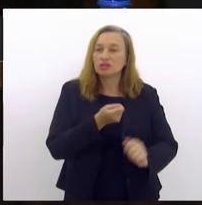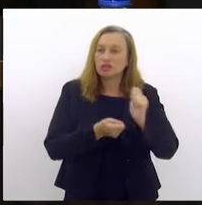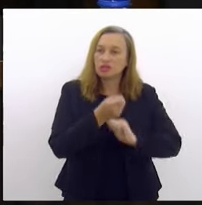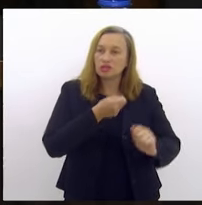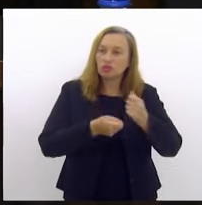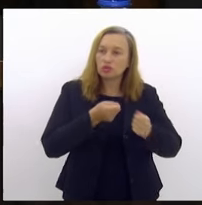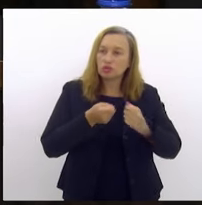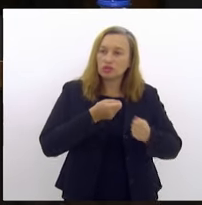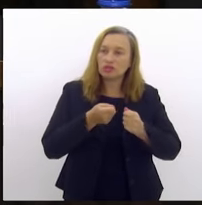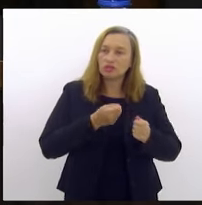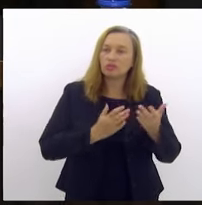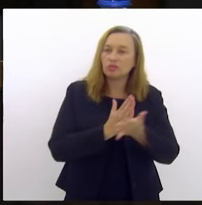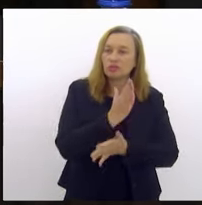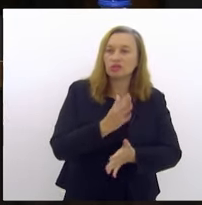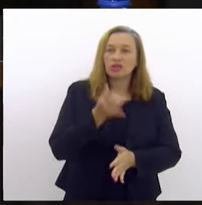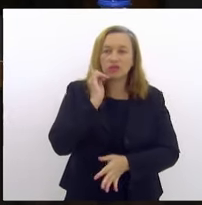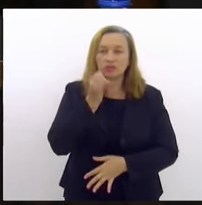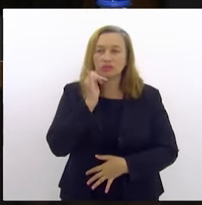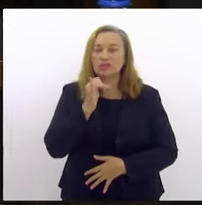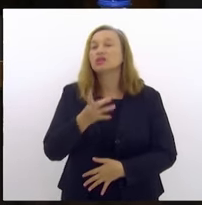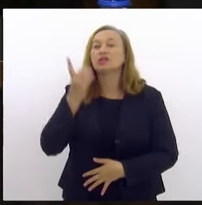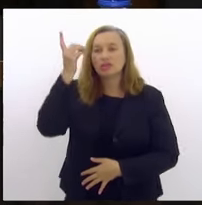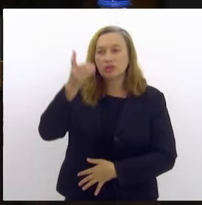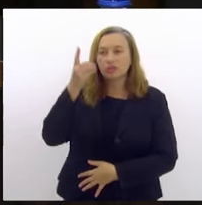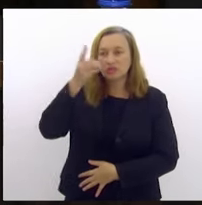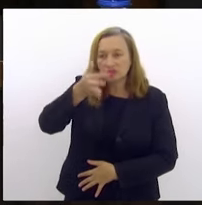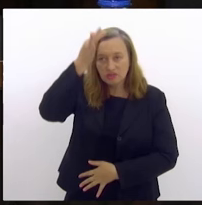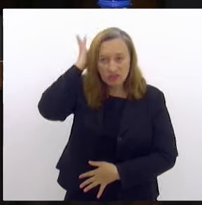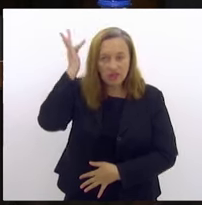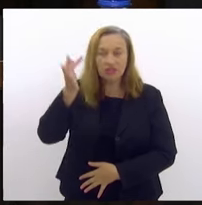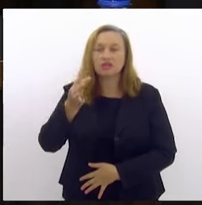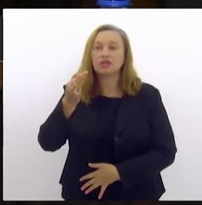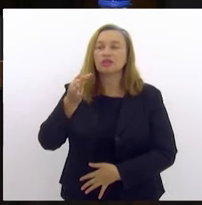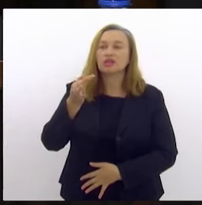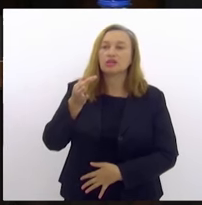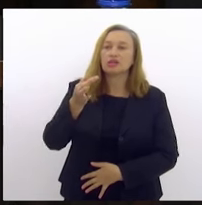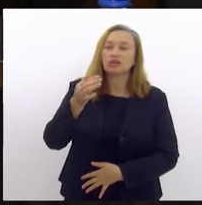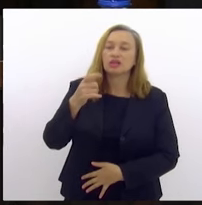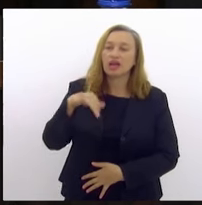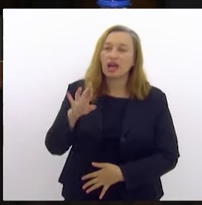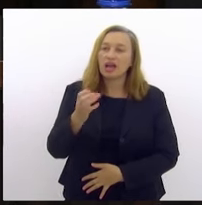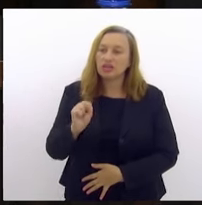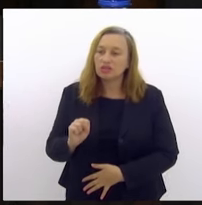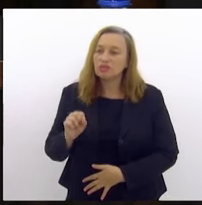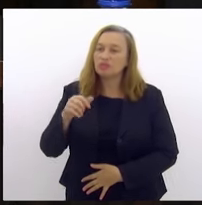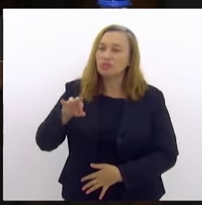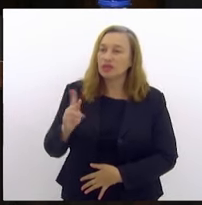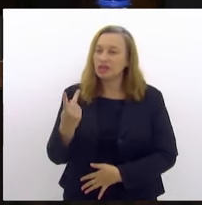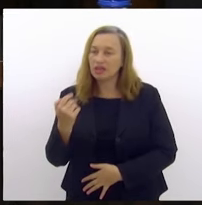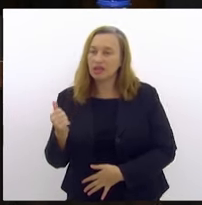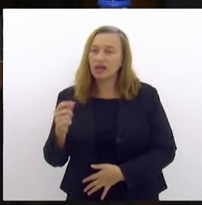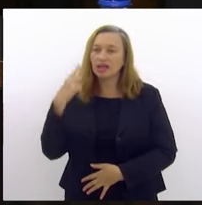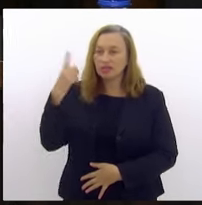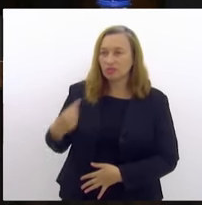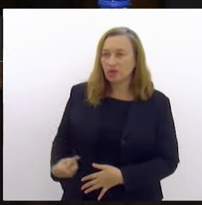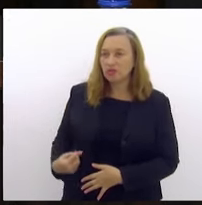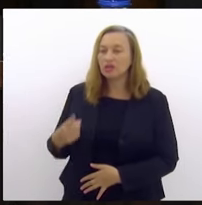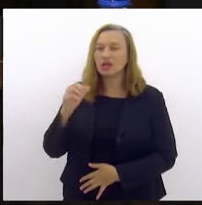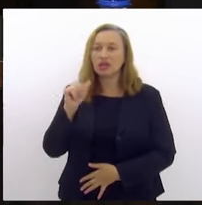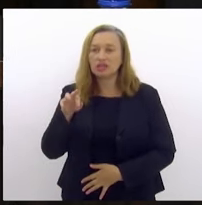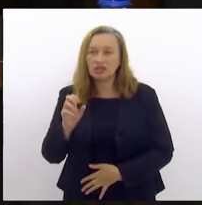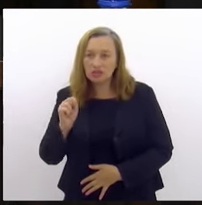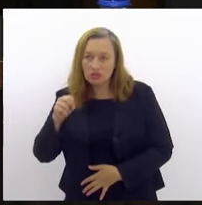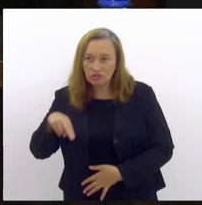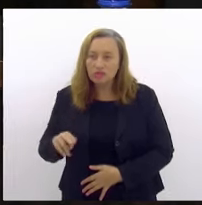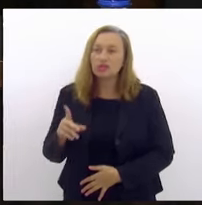Caseação Financeira e Controle favorável. Relatores, deputado Fred Pacheco, Carlinhos BNH, Dani Balbi, Anderson Moraes e Luiz